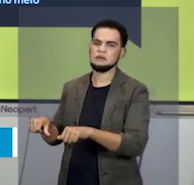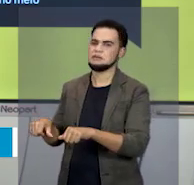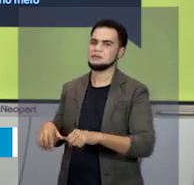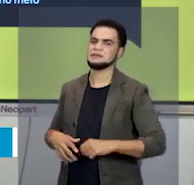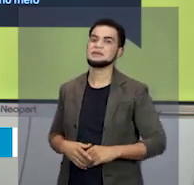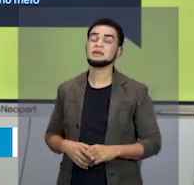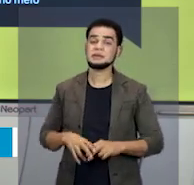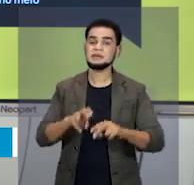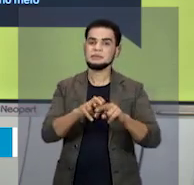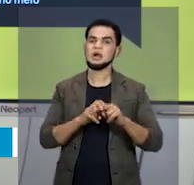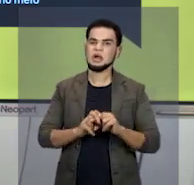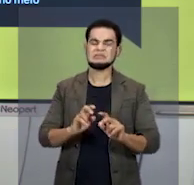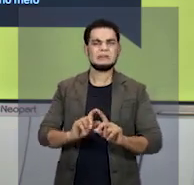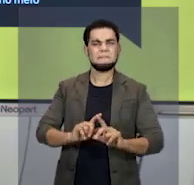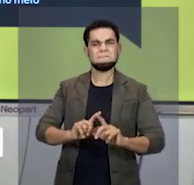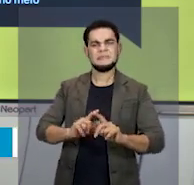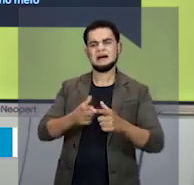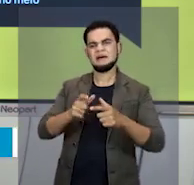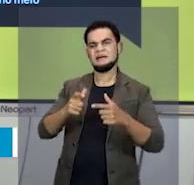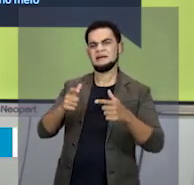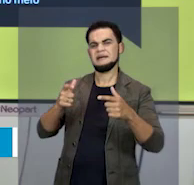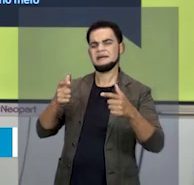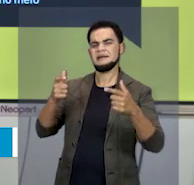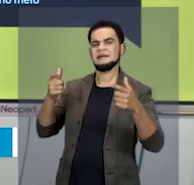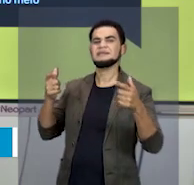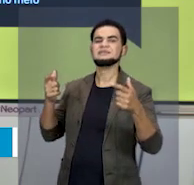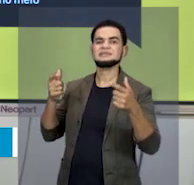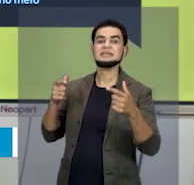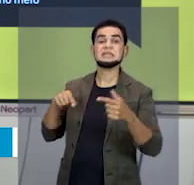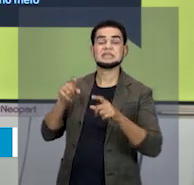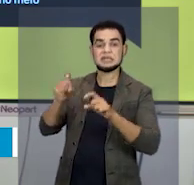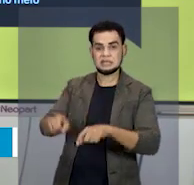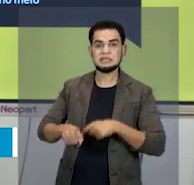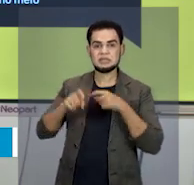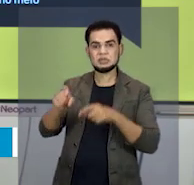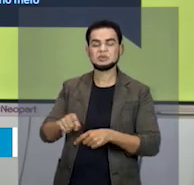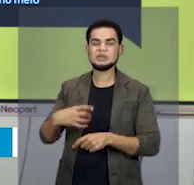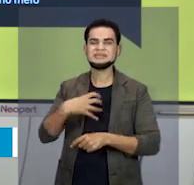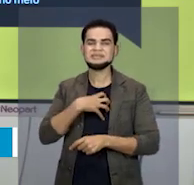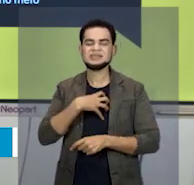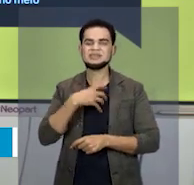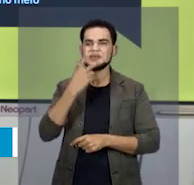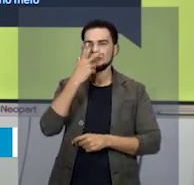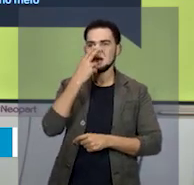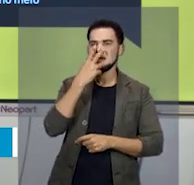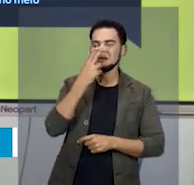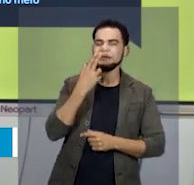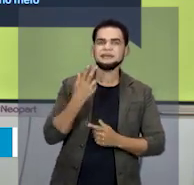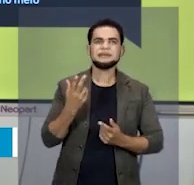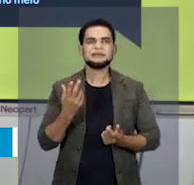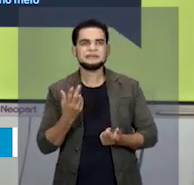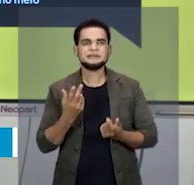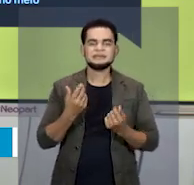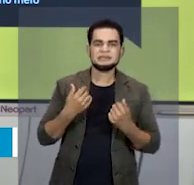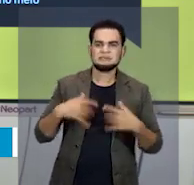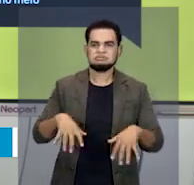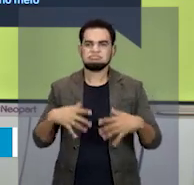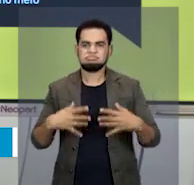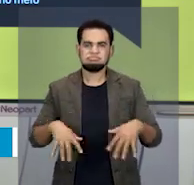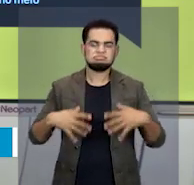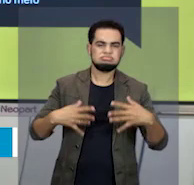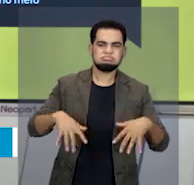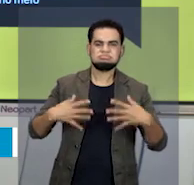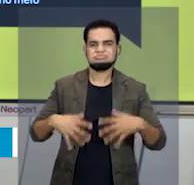dessa expansão agrícola, esse pequeno agricultor se sente muitas vezes ameaçado, né? Então, é uma questão justamente pela